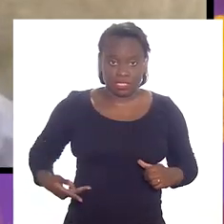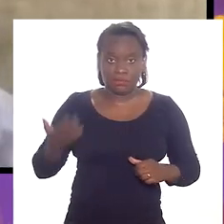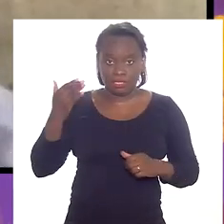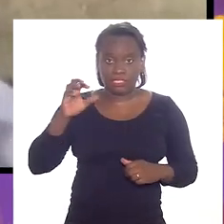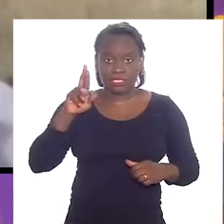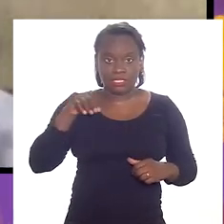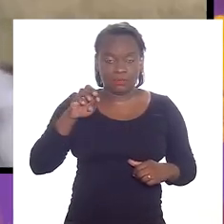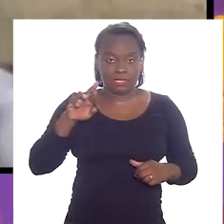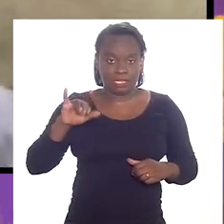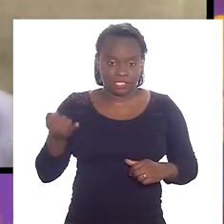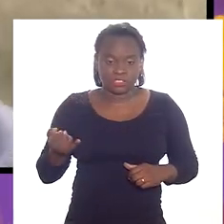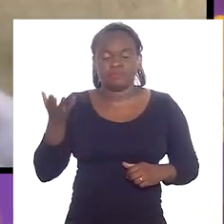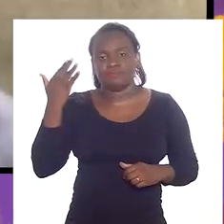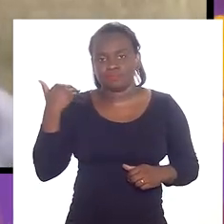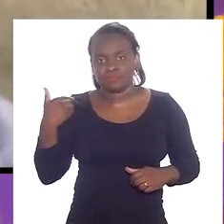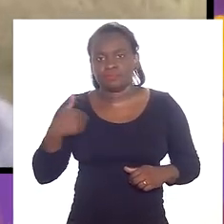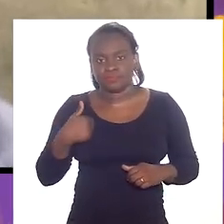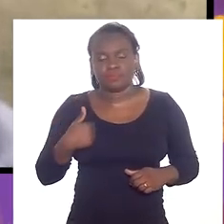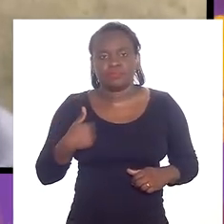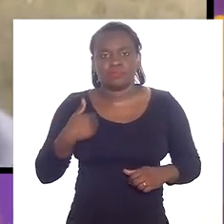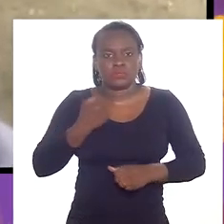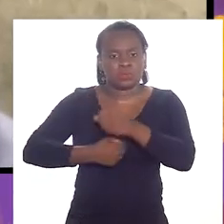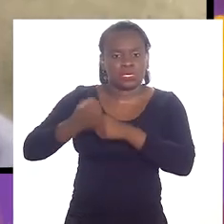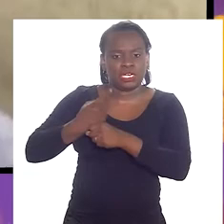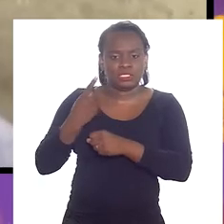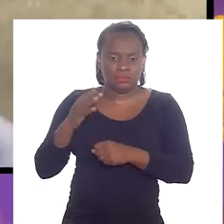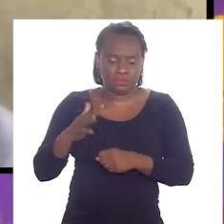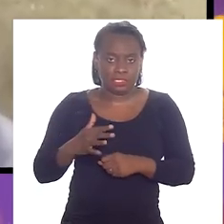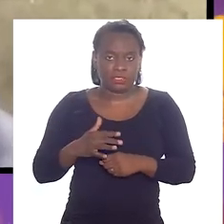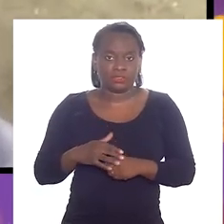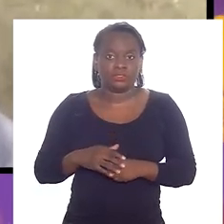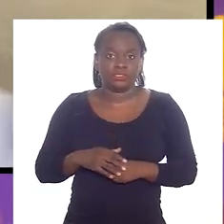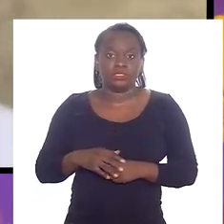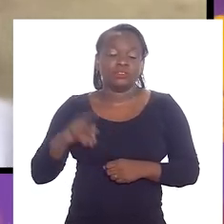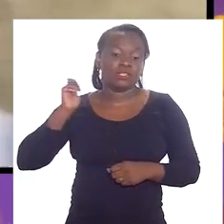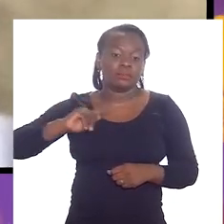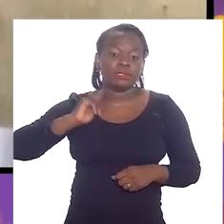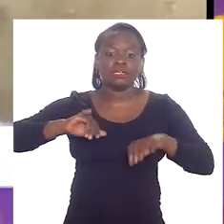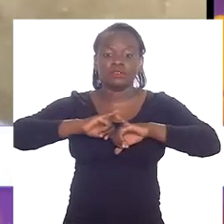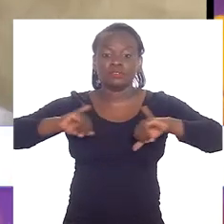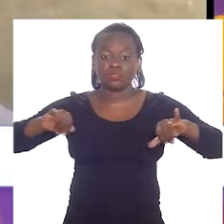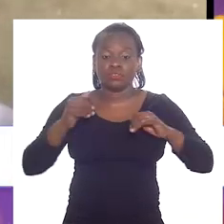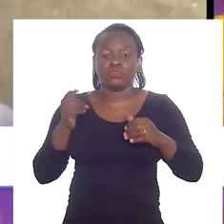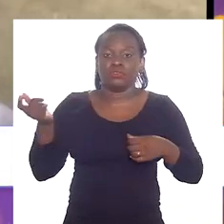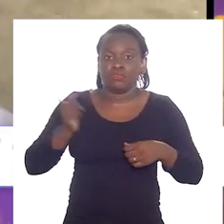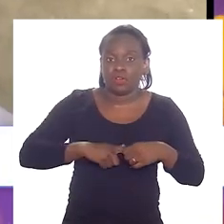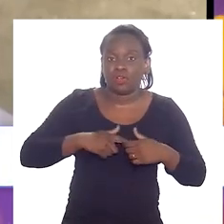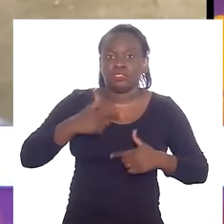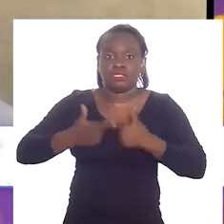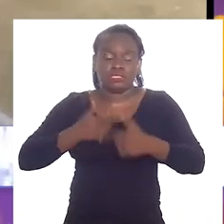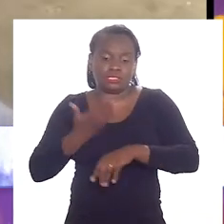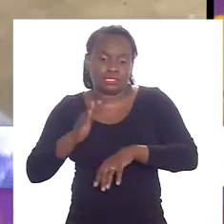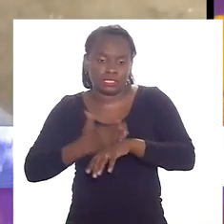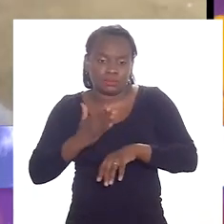introdução do nosso programa, do seu programa, do TV Alérgico do Esporte, que eu fui presidente do conselho.